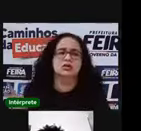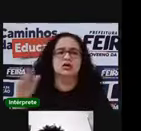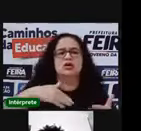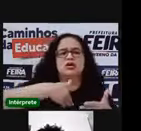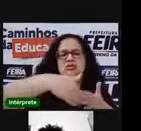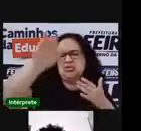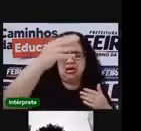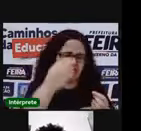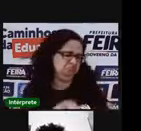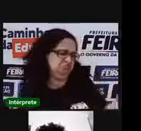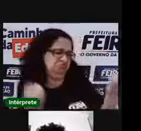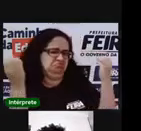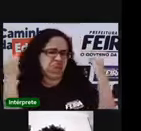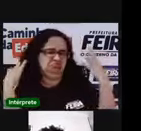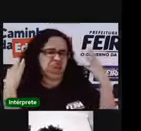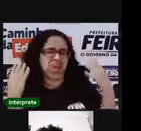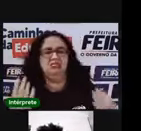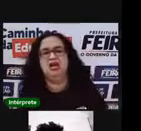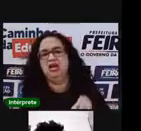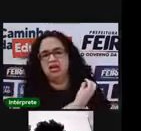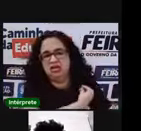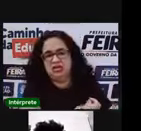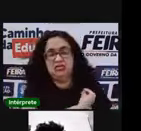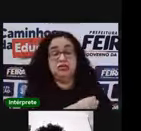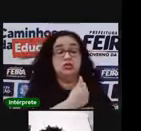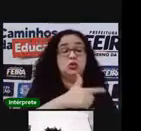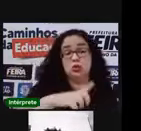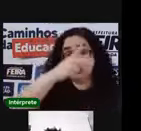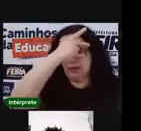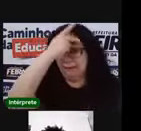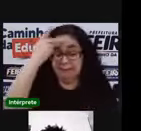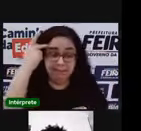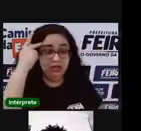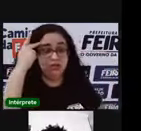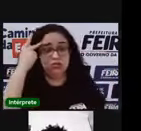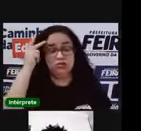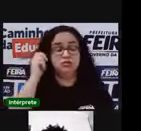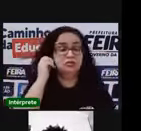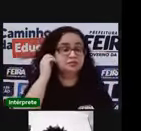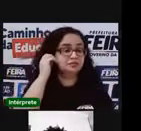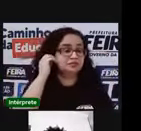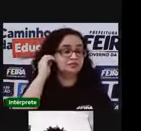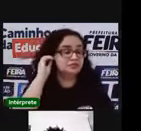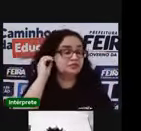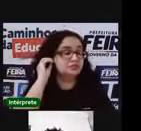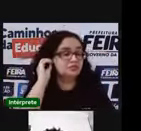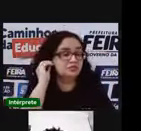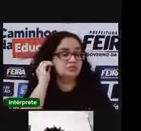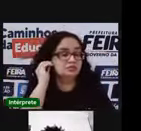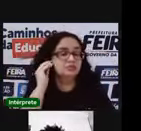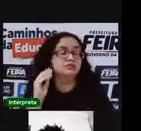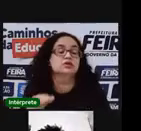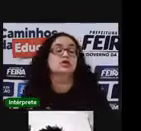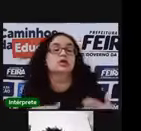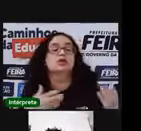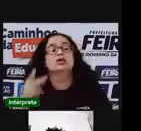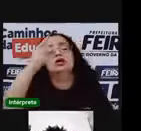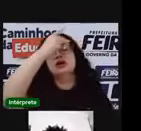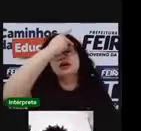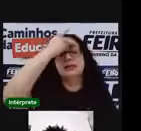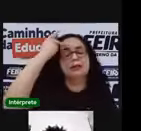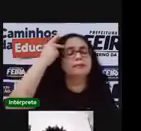adiante, não se importa que essa vida do outro, não é? Quando a gente tem lá